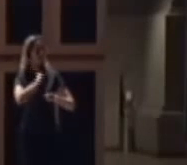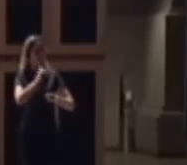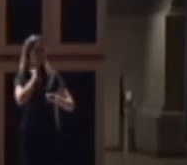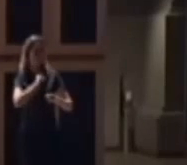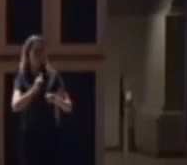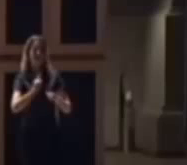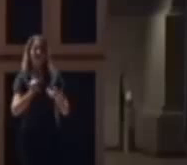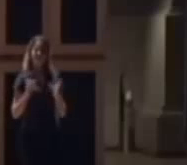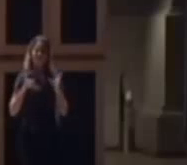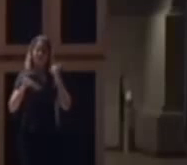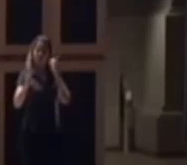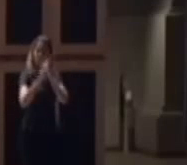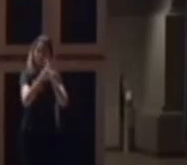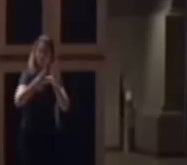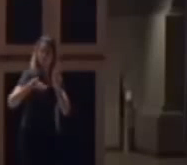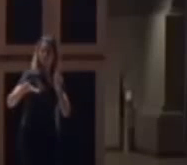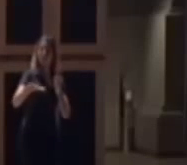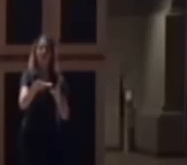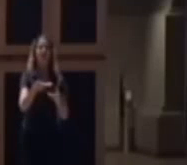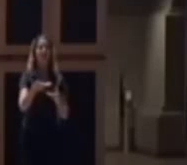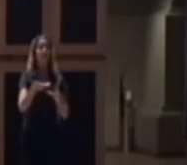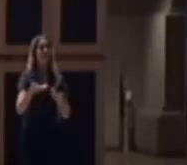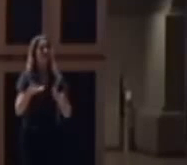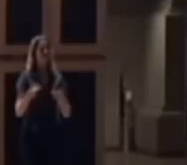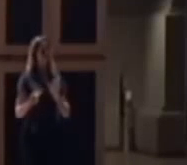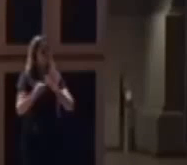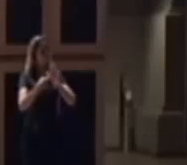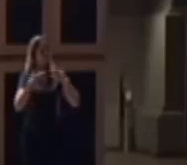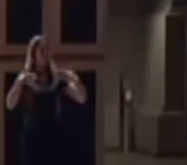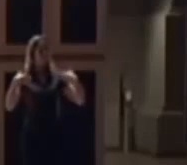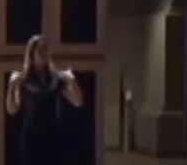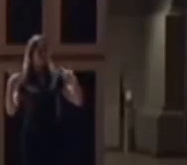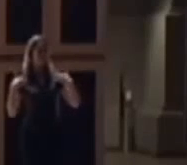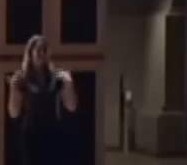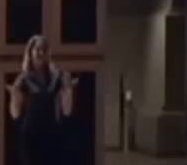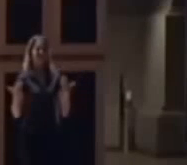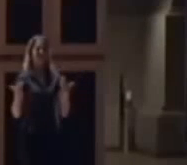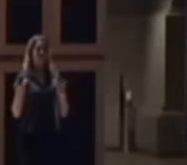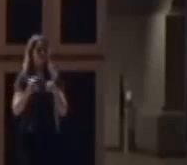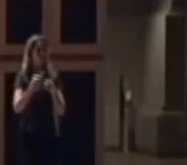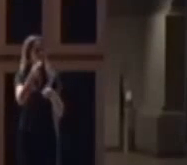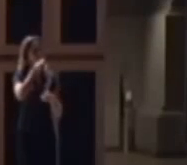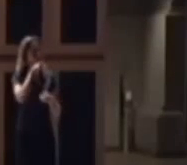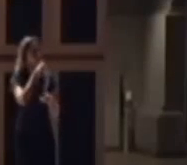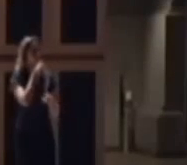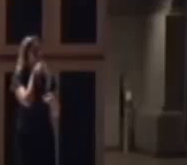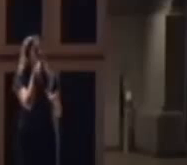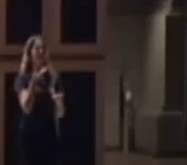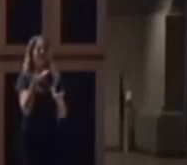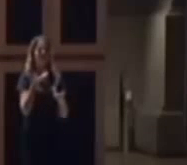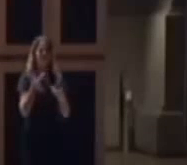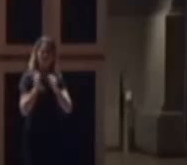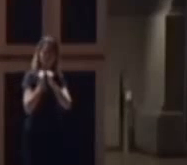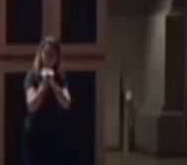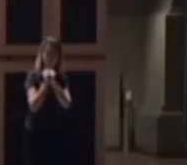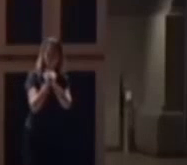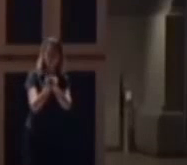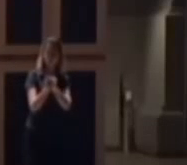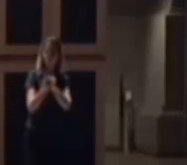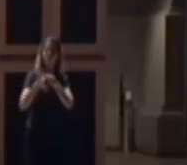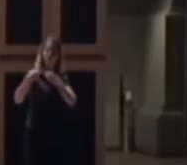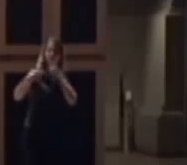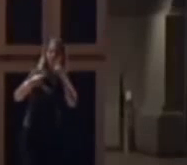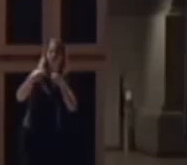desse encontro e falar da minha alegria da gente ter esse tipo de oportunidade de troca